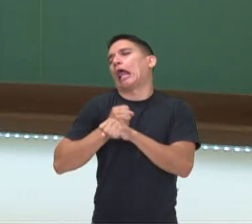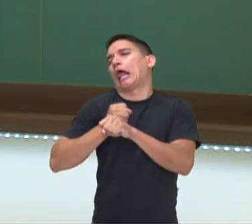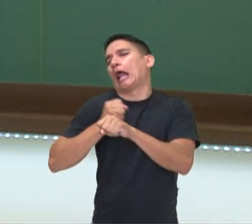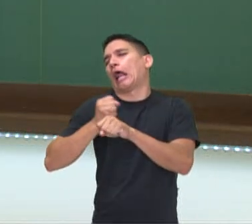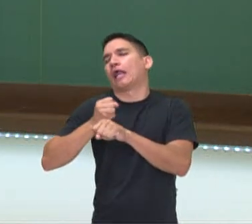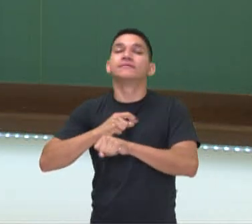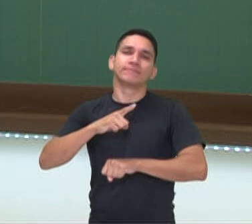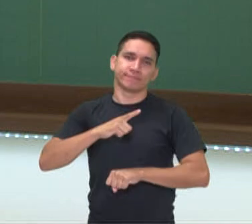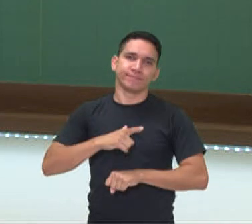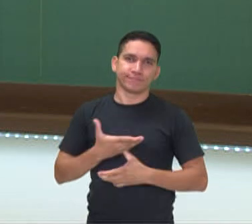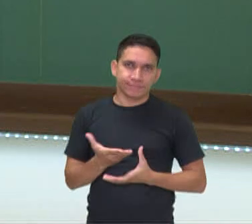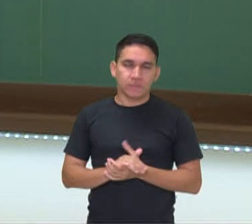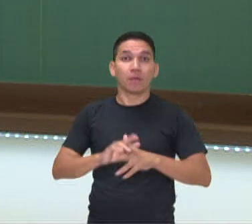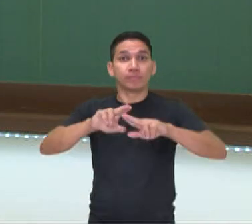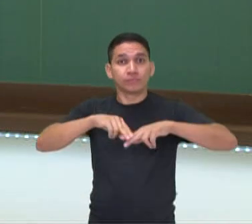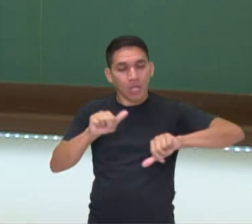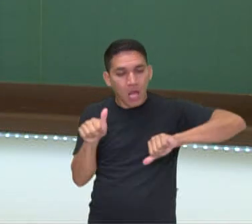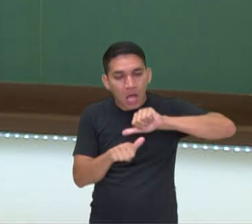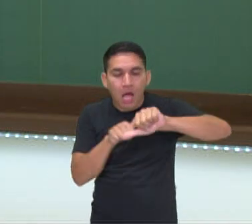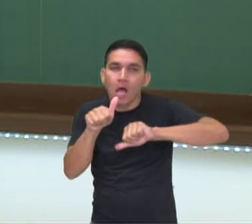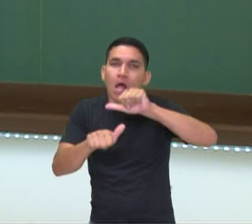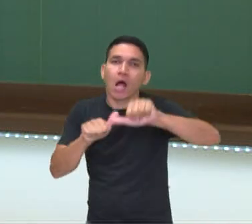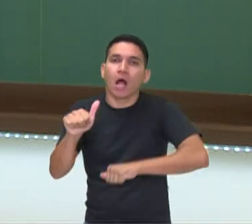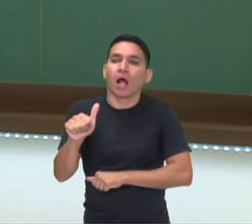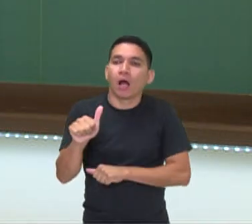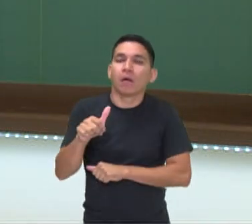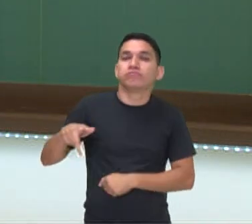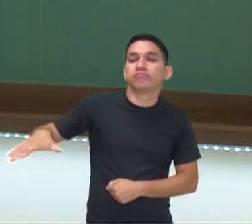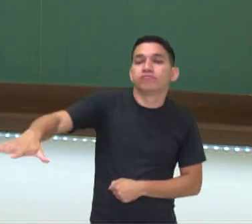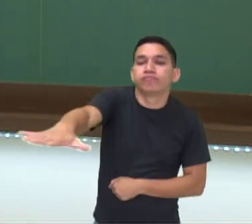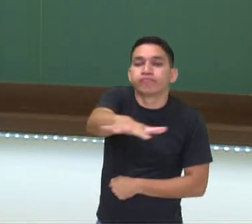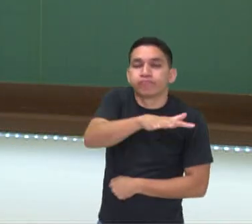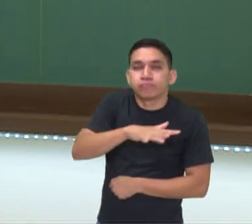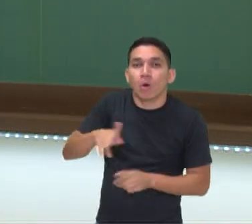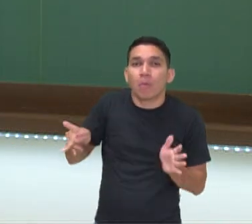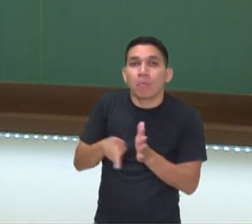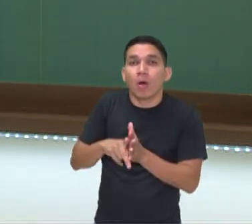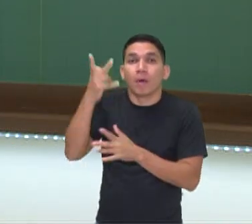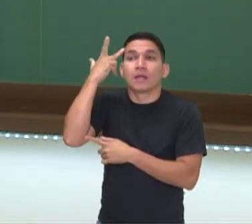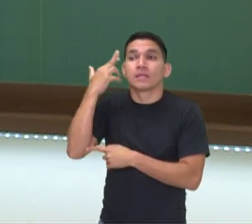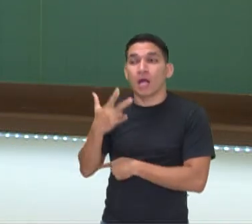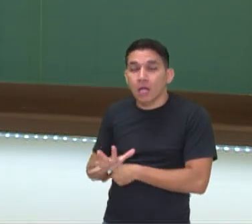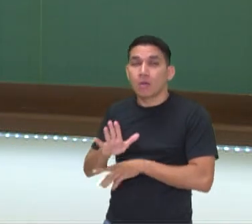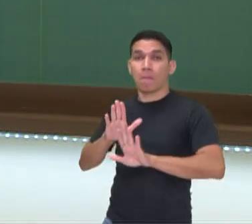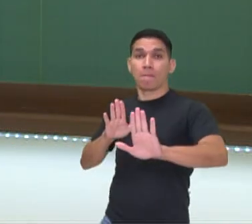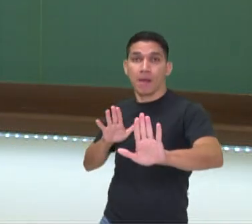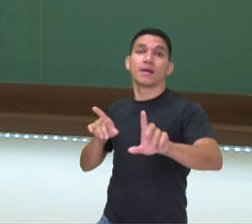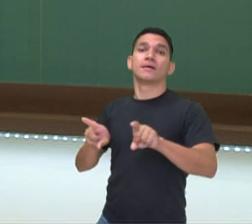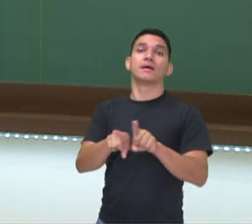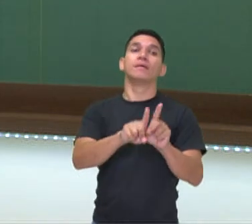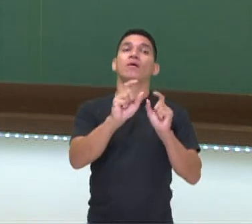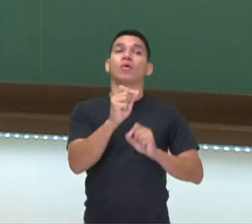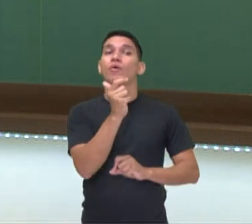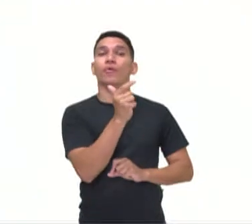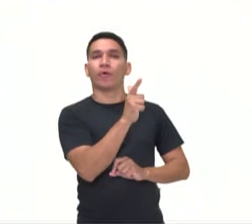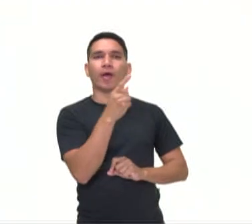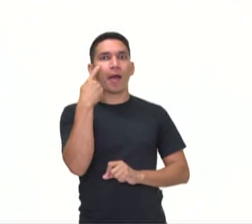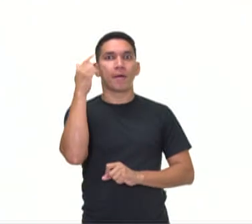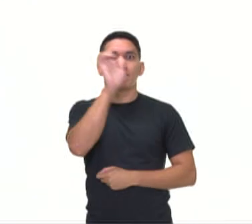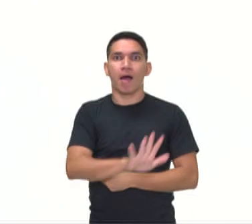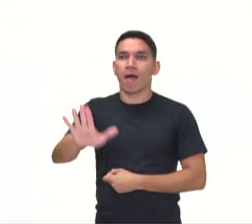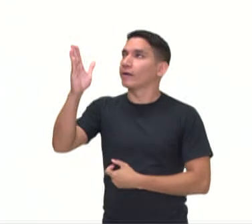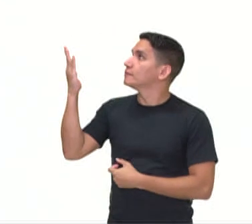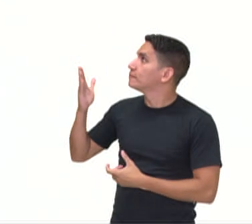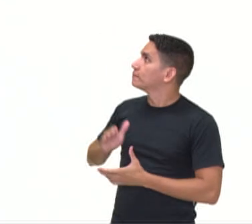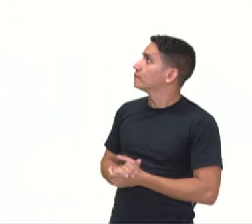Então são transformações nas paisagens que foram promovidas por elementos naturais. Mas também, essa imagem